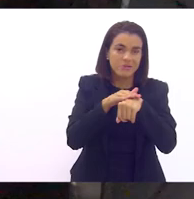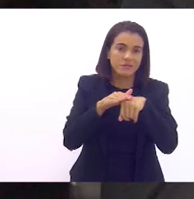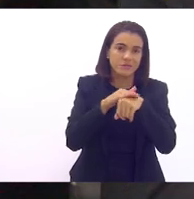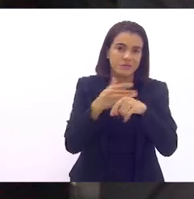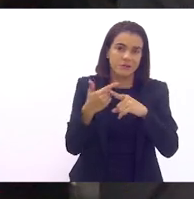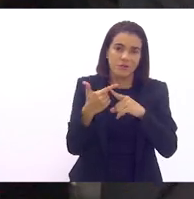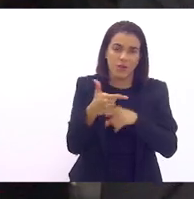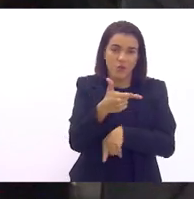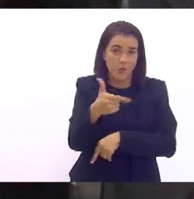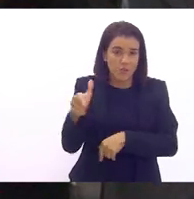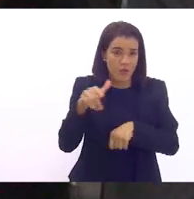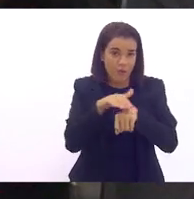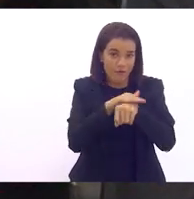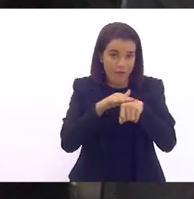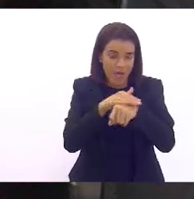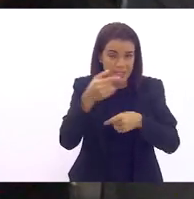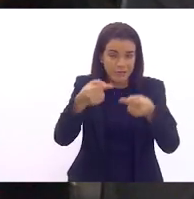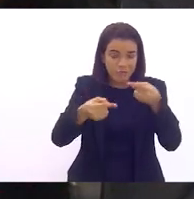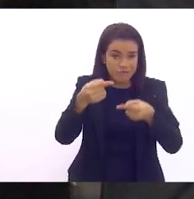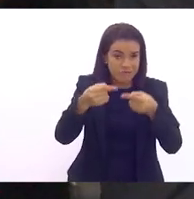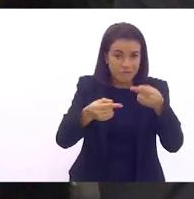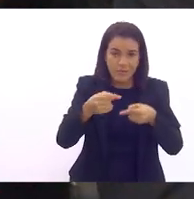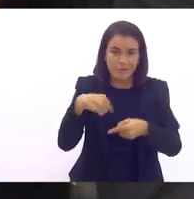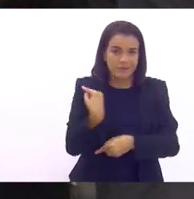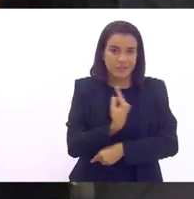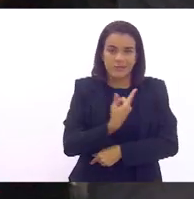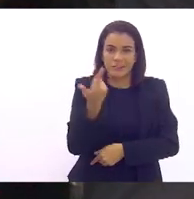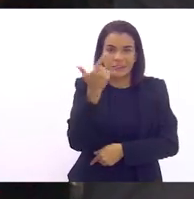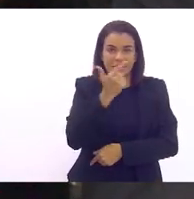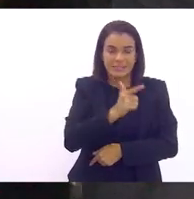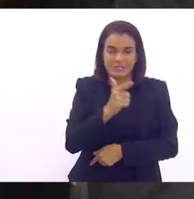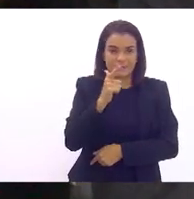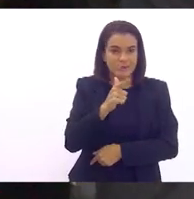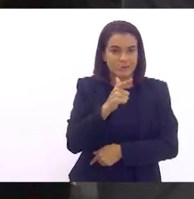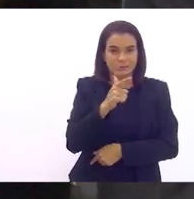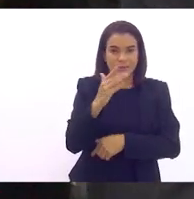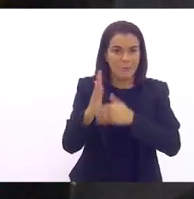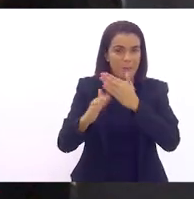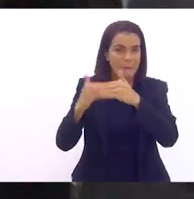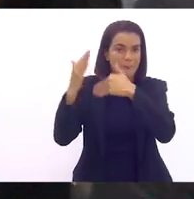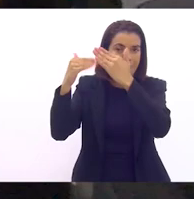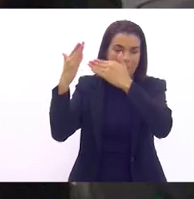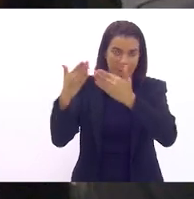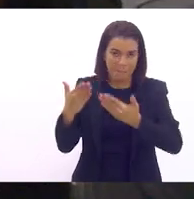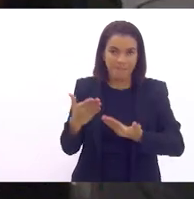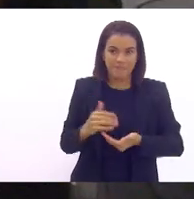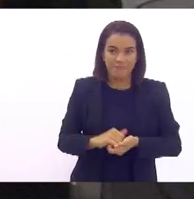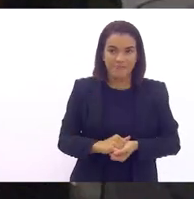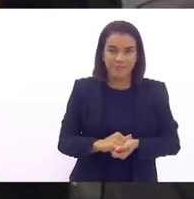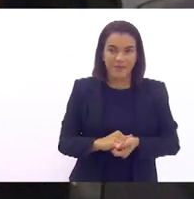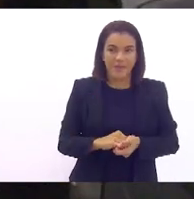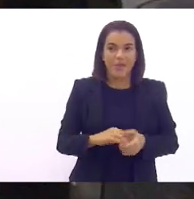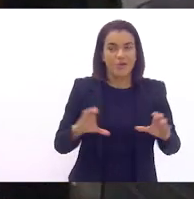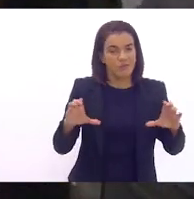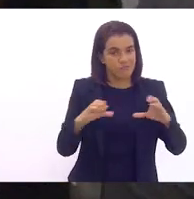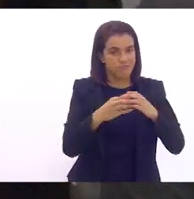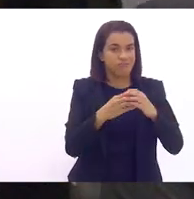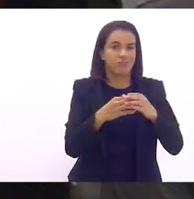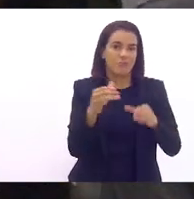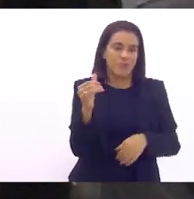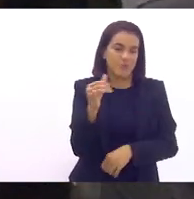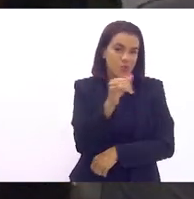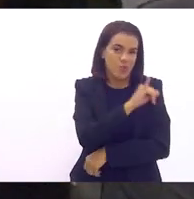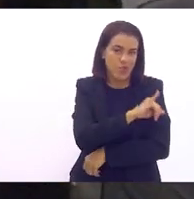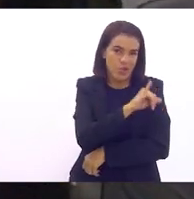esse tipo de conversa a gente não vai conseguir eh levar a coisa adiante como Fluminense aí